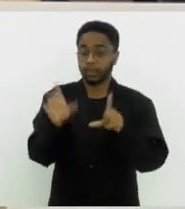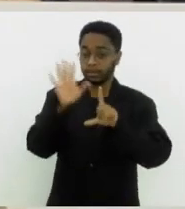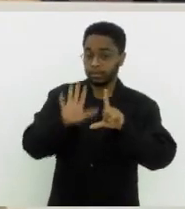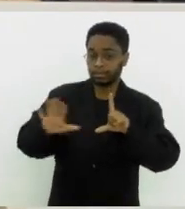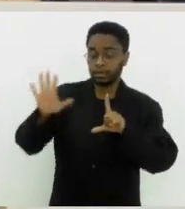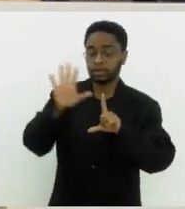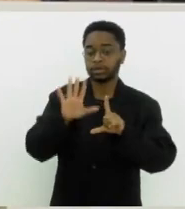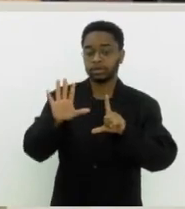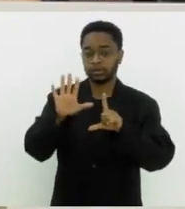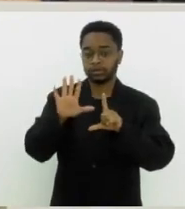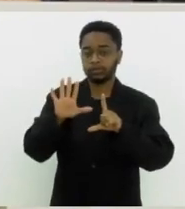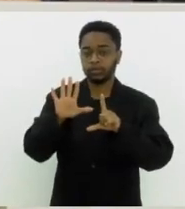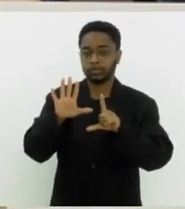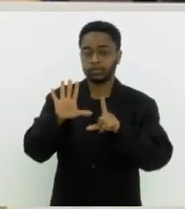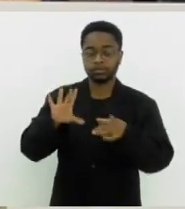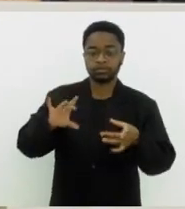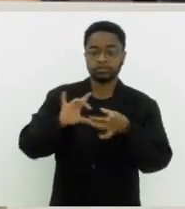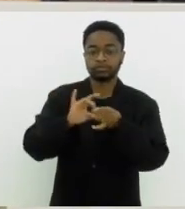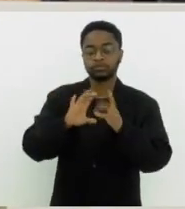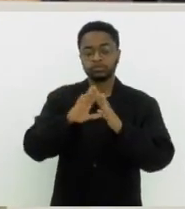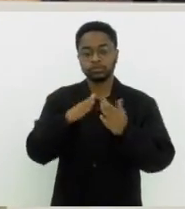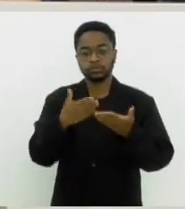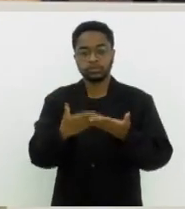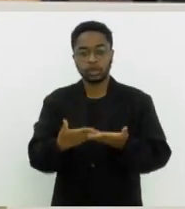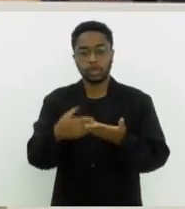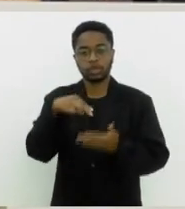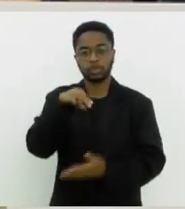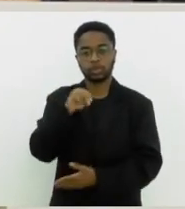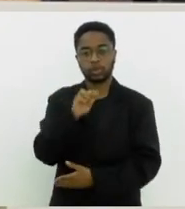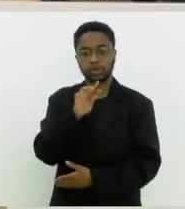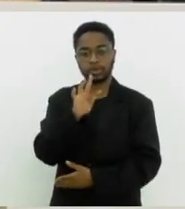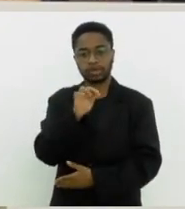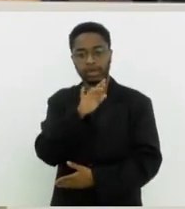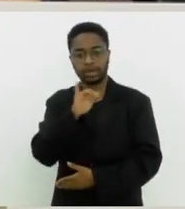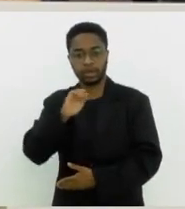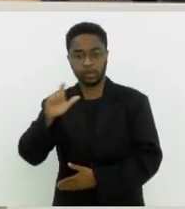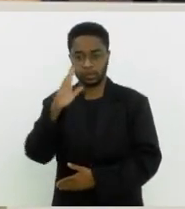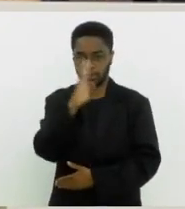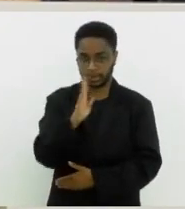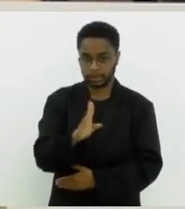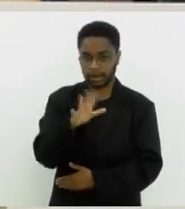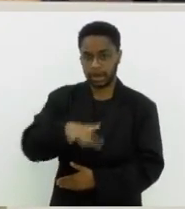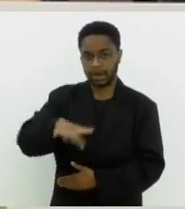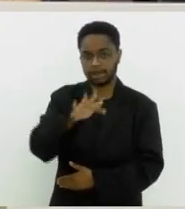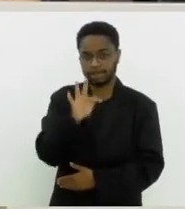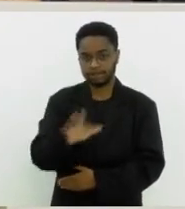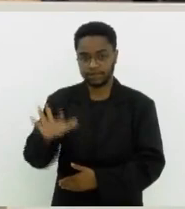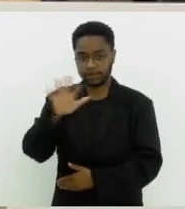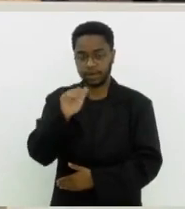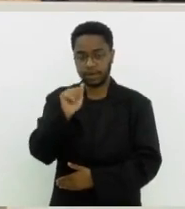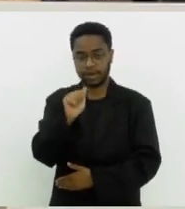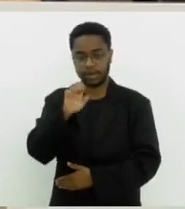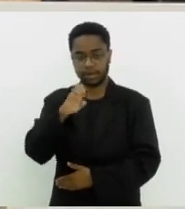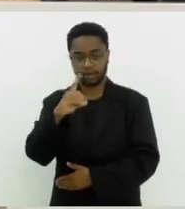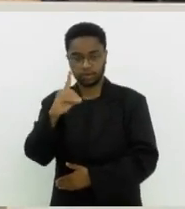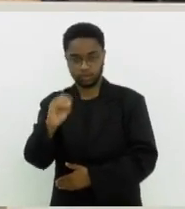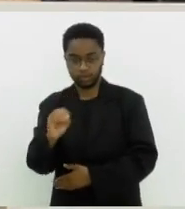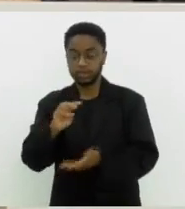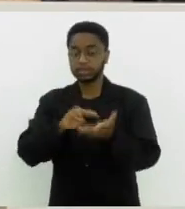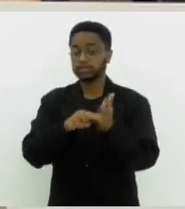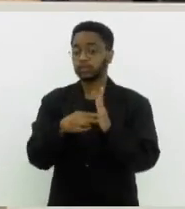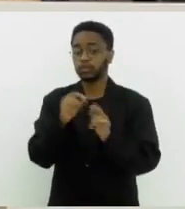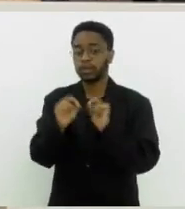plataforma promovida pelo Colégio Notarial do Brasil, Seção Federal, a EDO, que quer